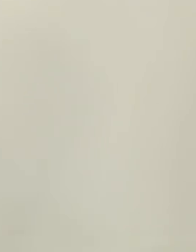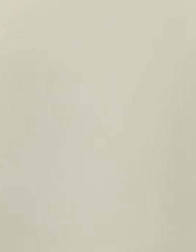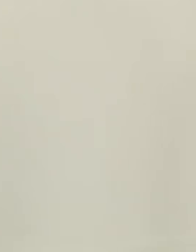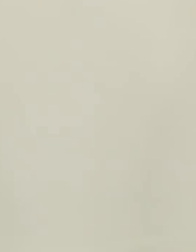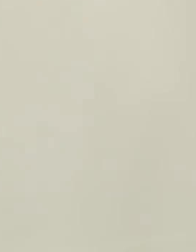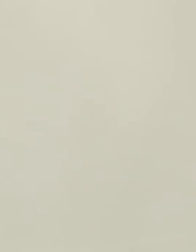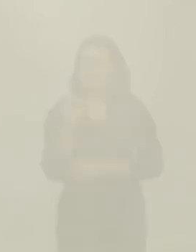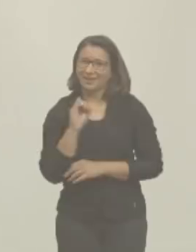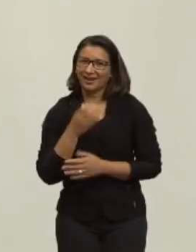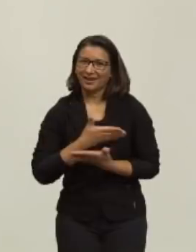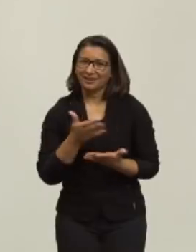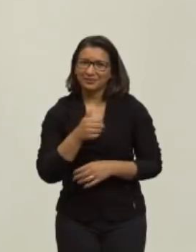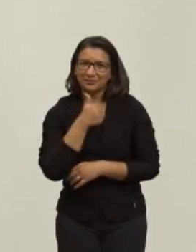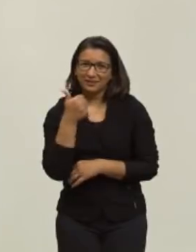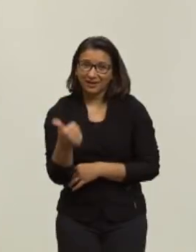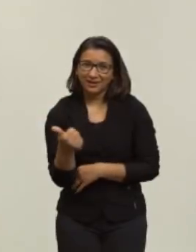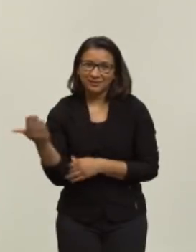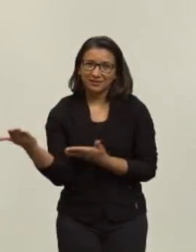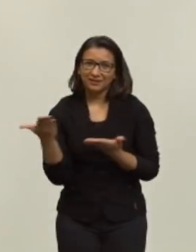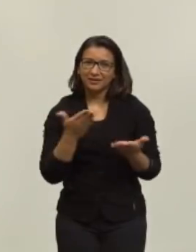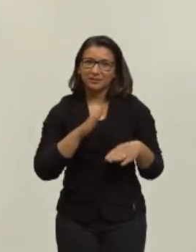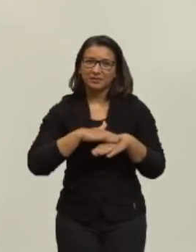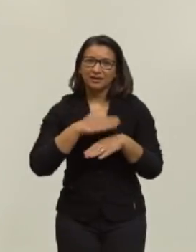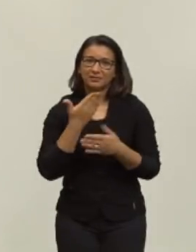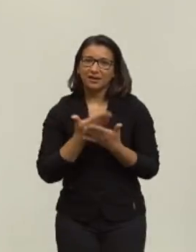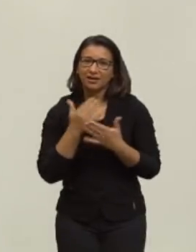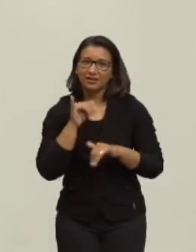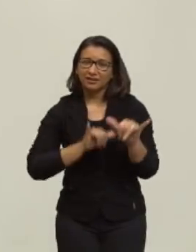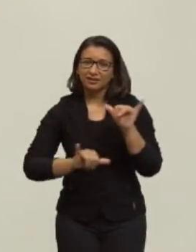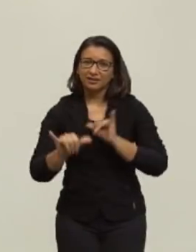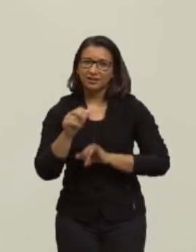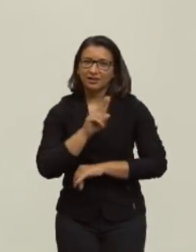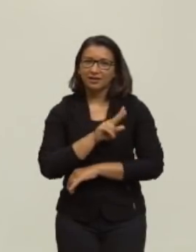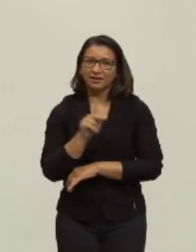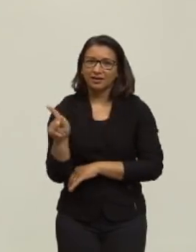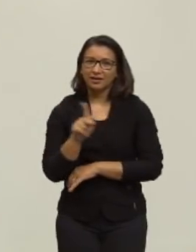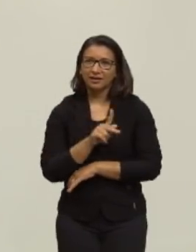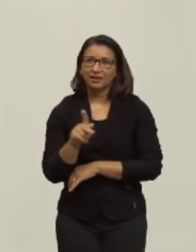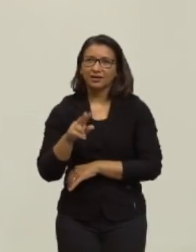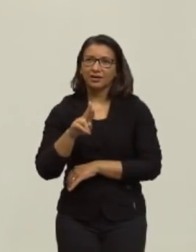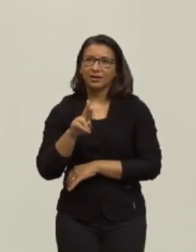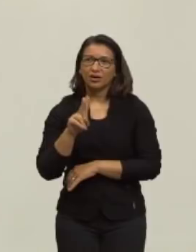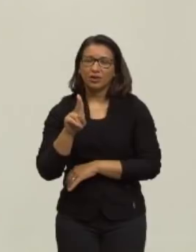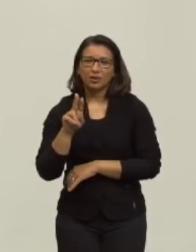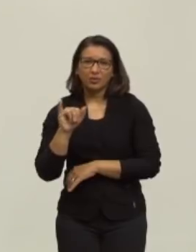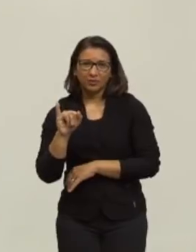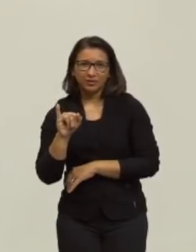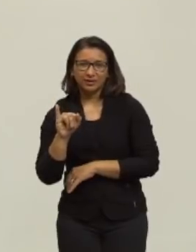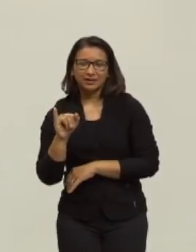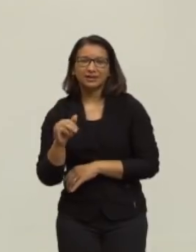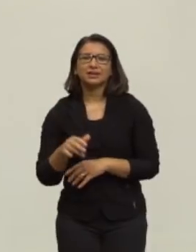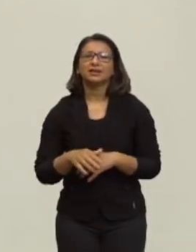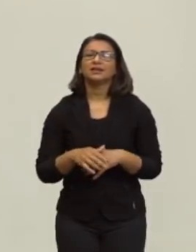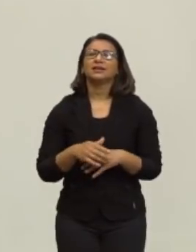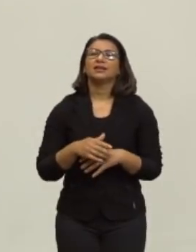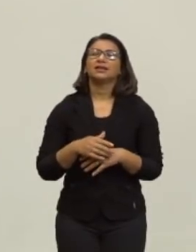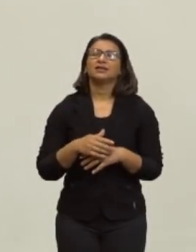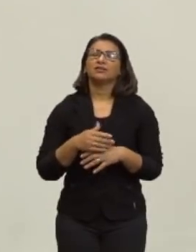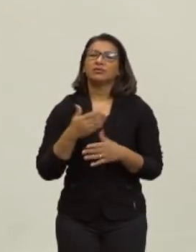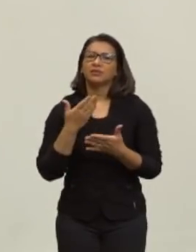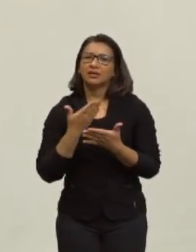o olá pessoal tudo bem sejam bem-vindos a mais uma aula de química meu nome é rui carlos e vamos dar sequência ao módulo de